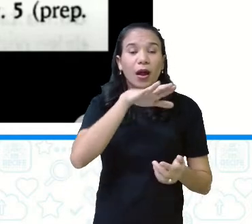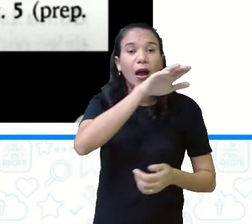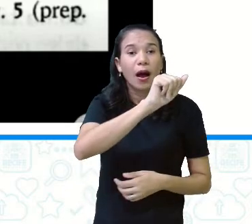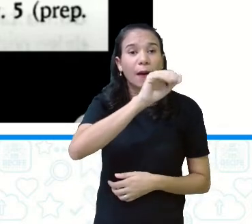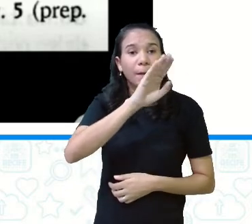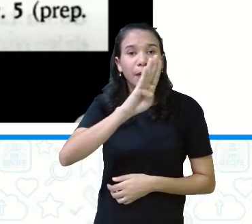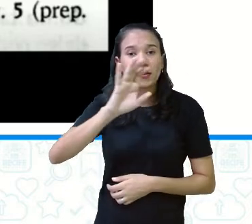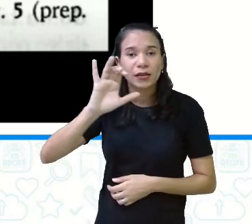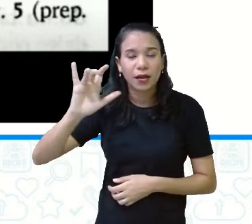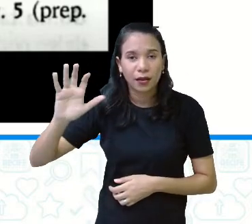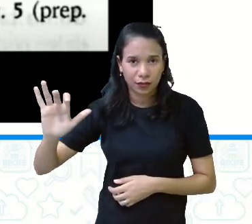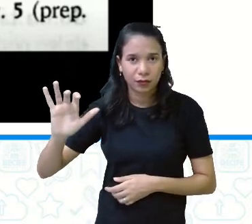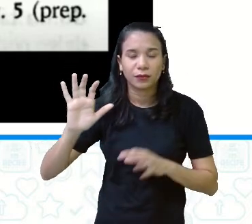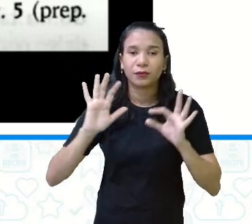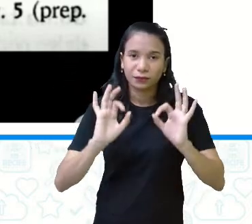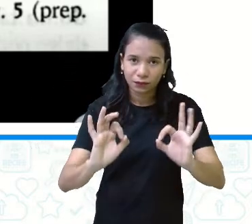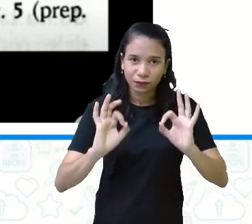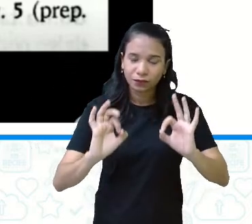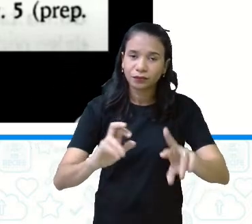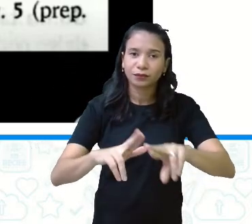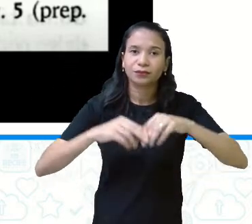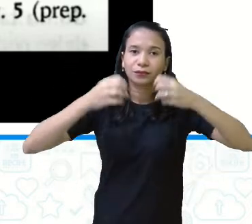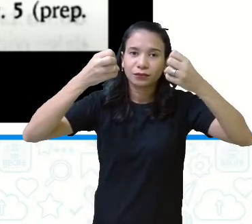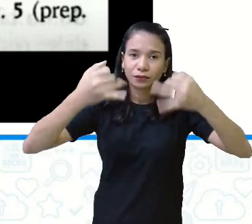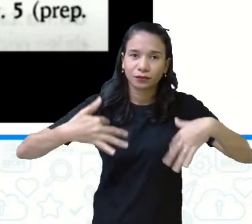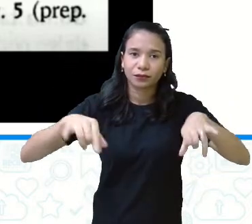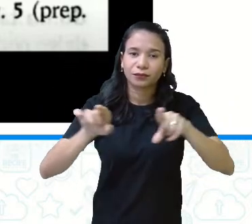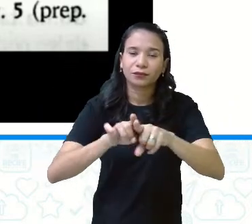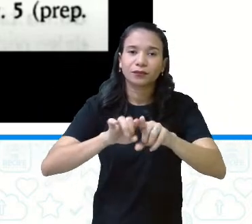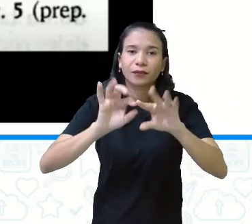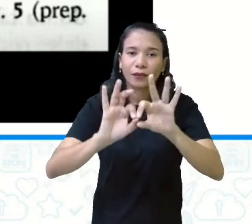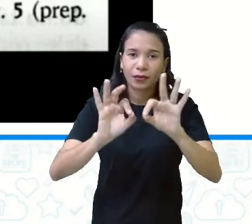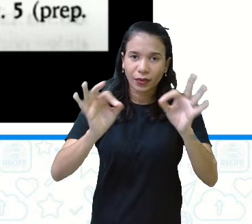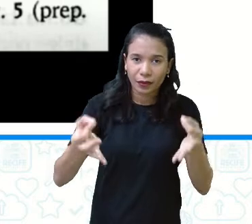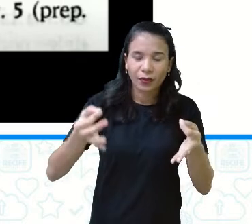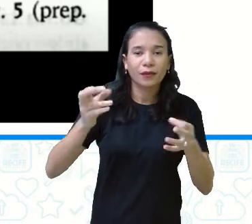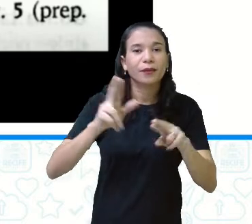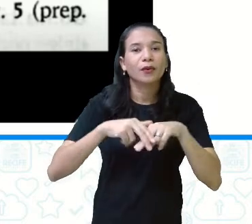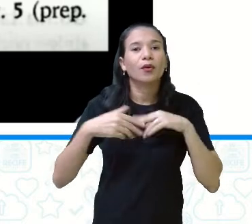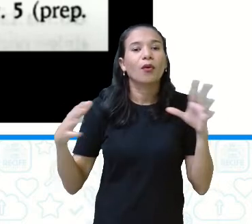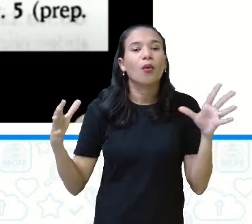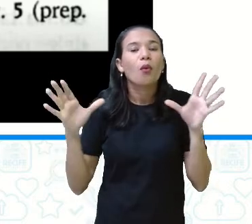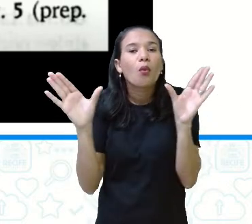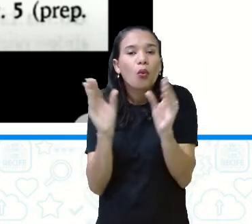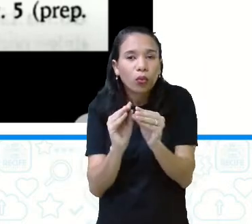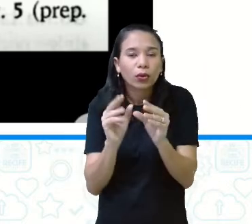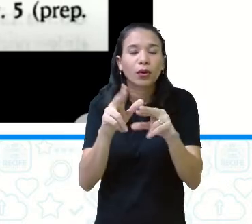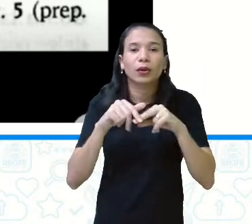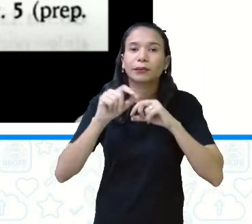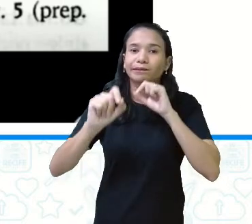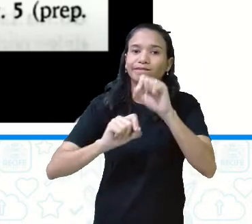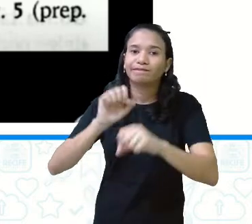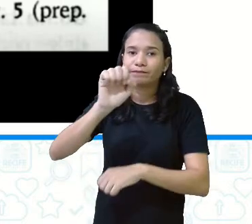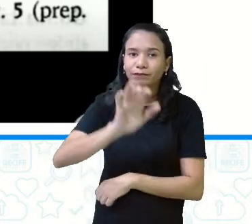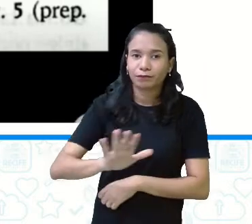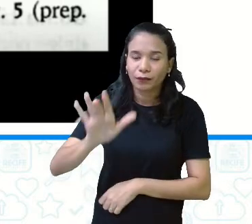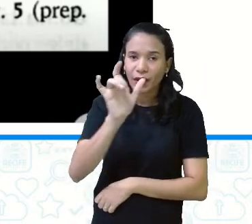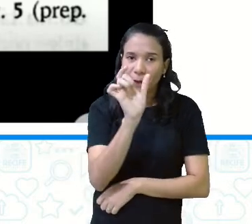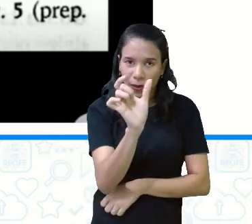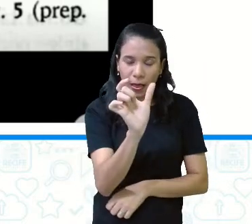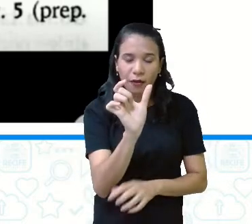ordem alfabética. A definição é de forma simples, é de forma curta, geralmente vem com as